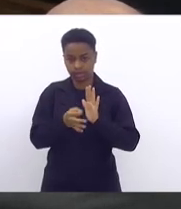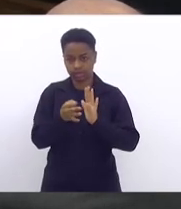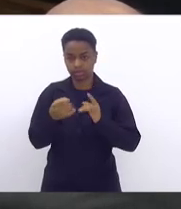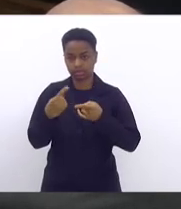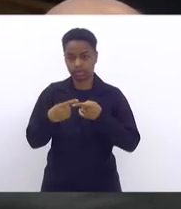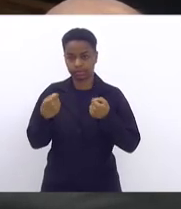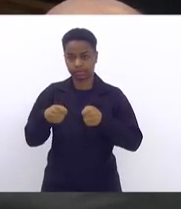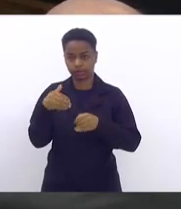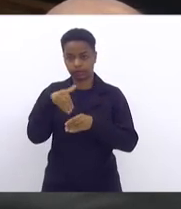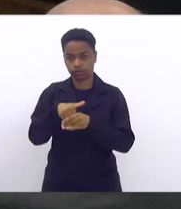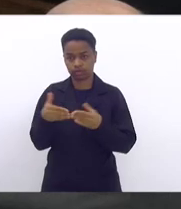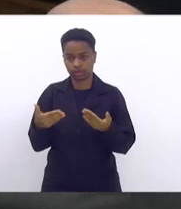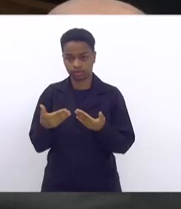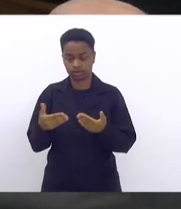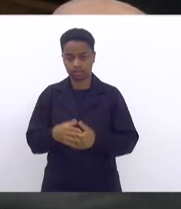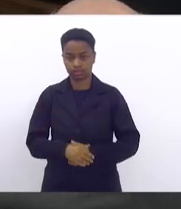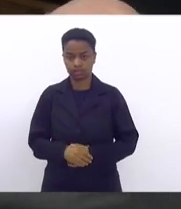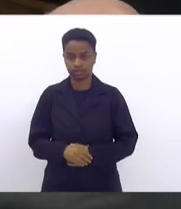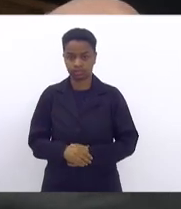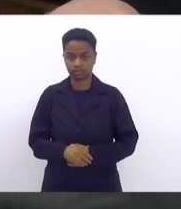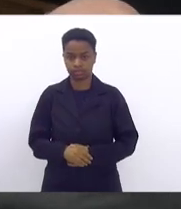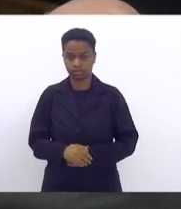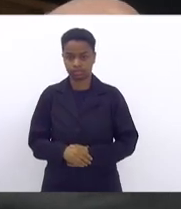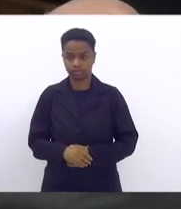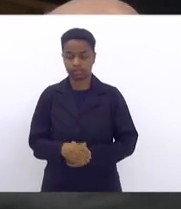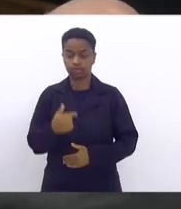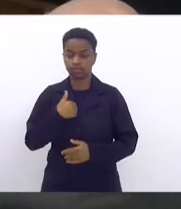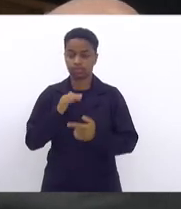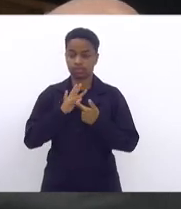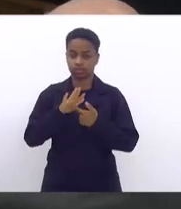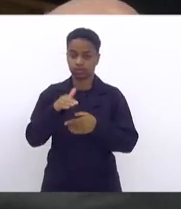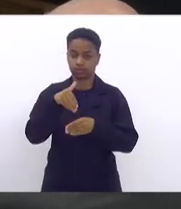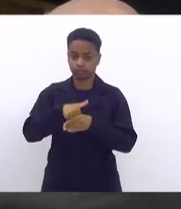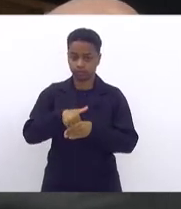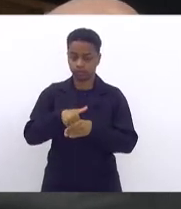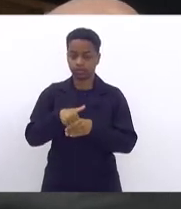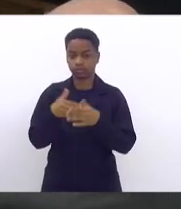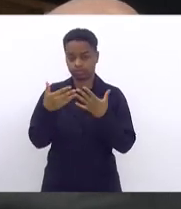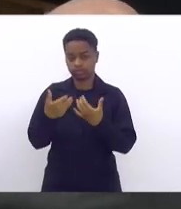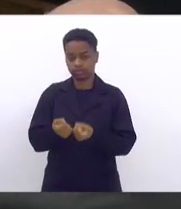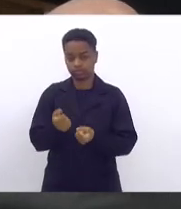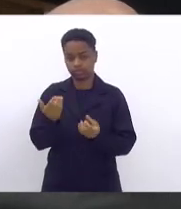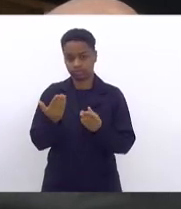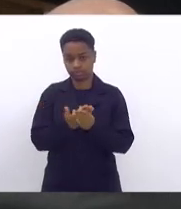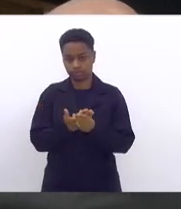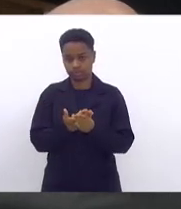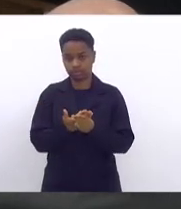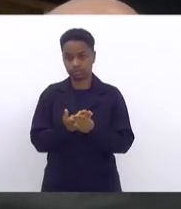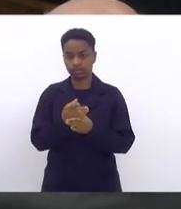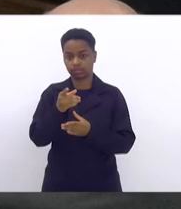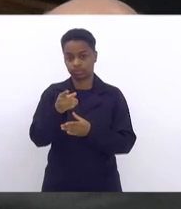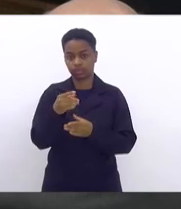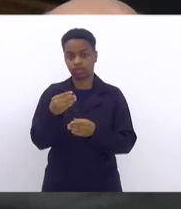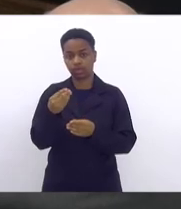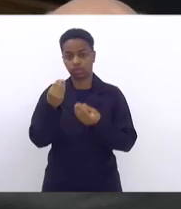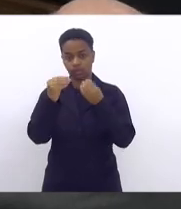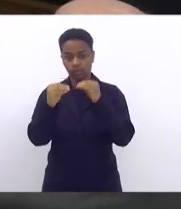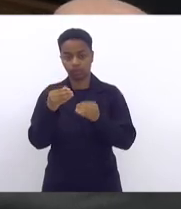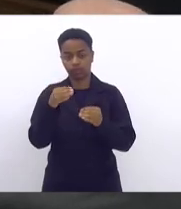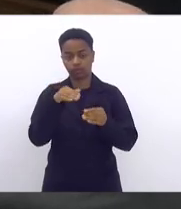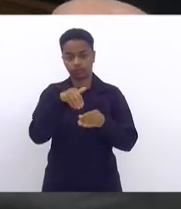parecer. Sim, eu apresentei um voto pelo acolhimento do recurso, o presidente então, colocou excelência, em votação, foi acatado. Vossa